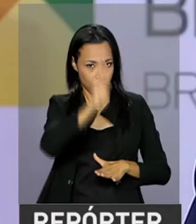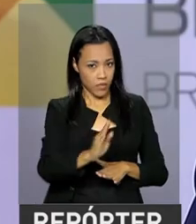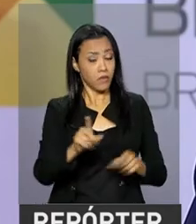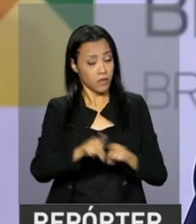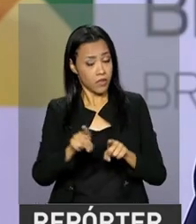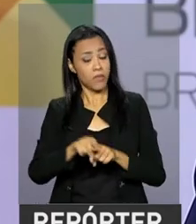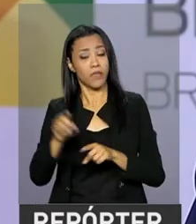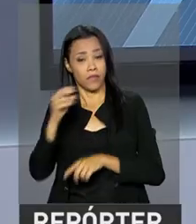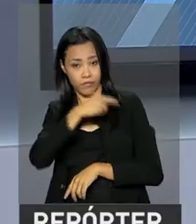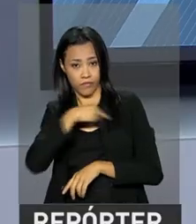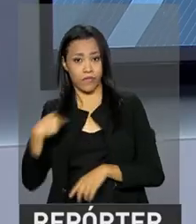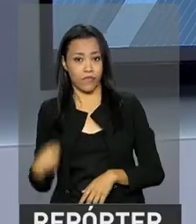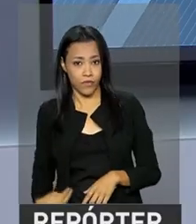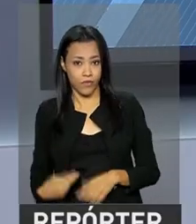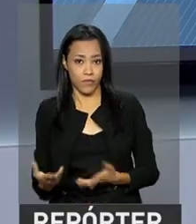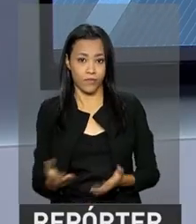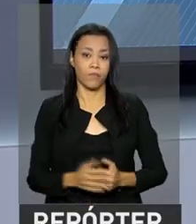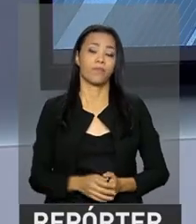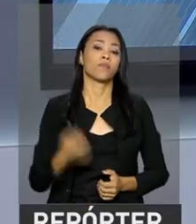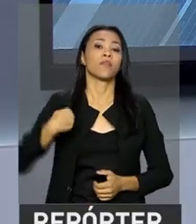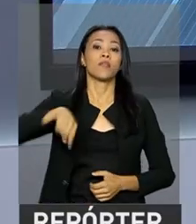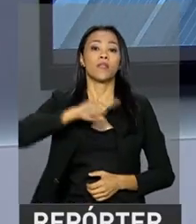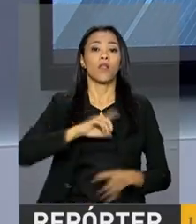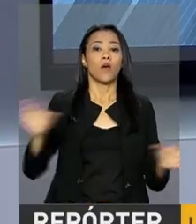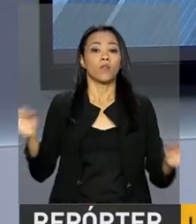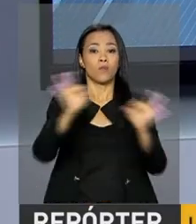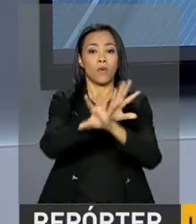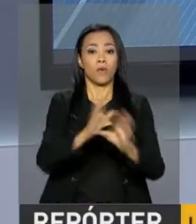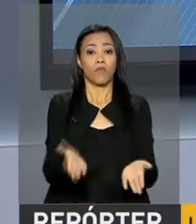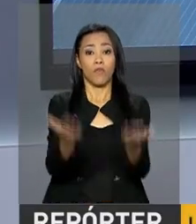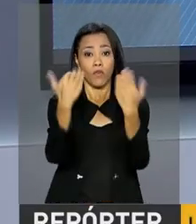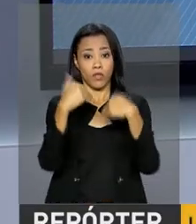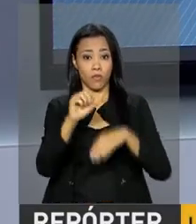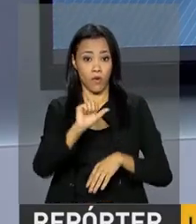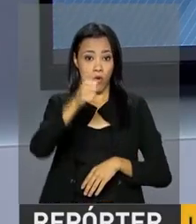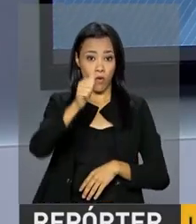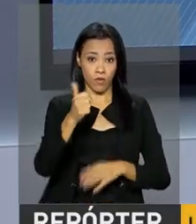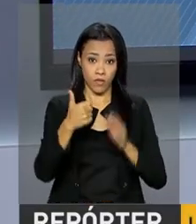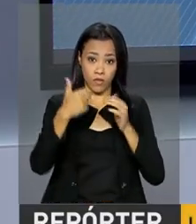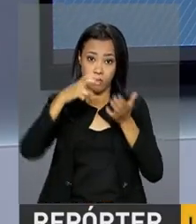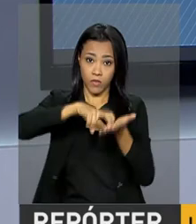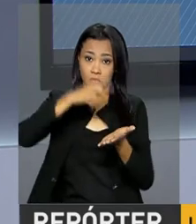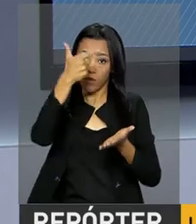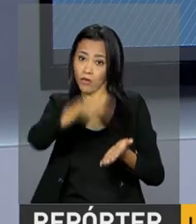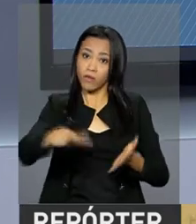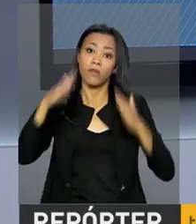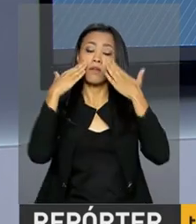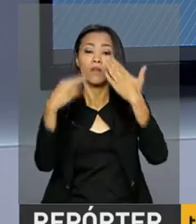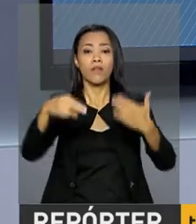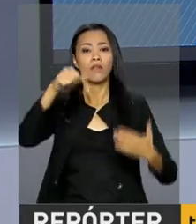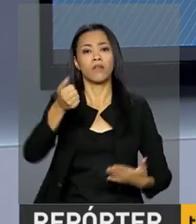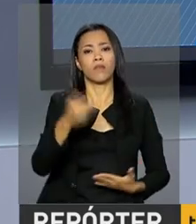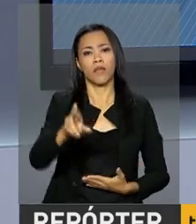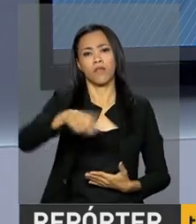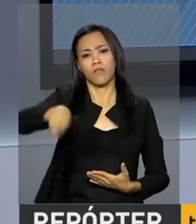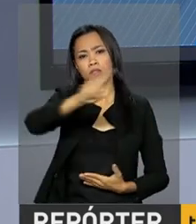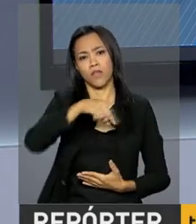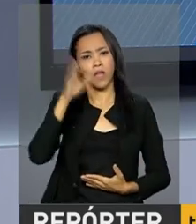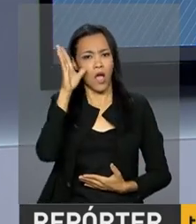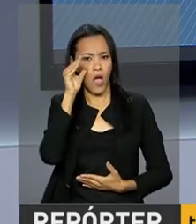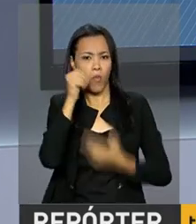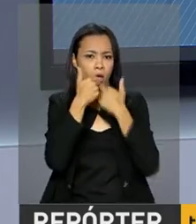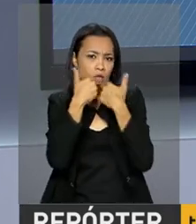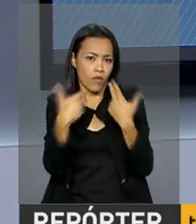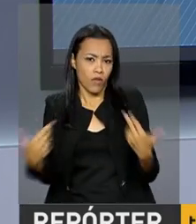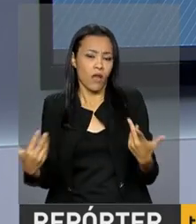chinesas e nós ficamos por aqui voltamos às 11 da manhã na próxima edição reportagem br você pode acompanhar também